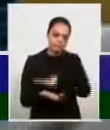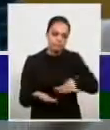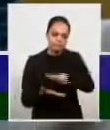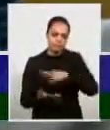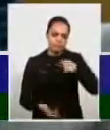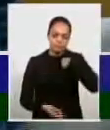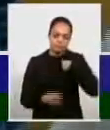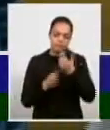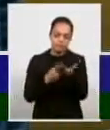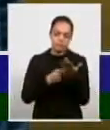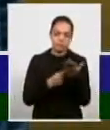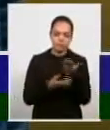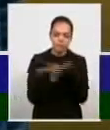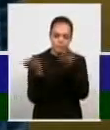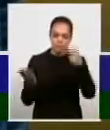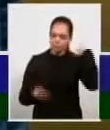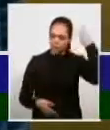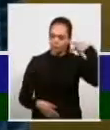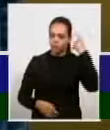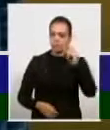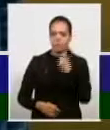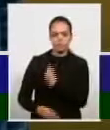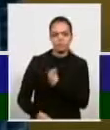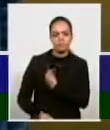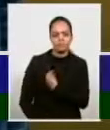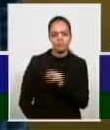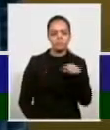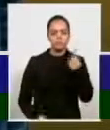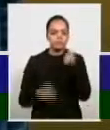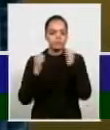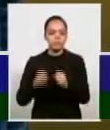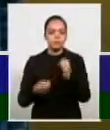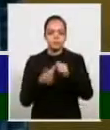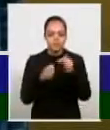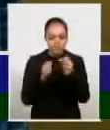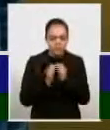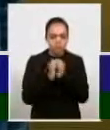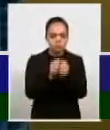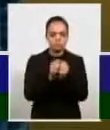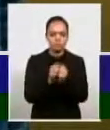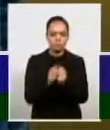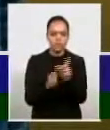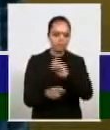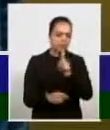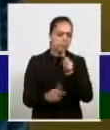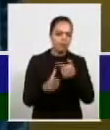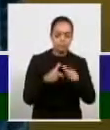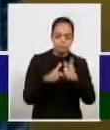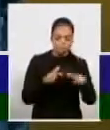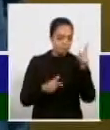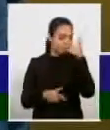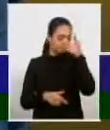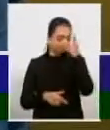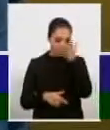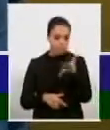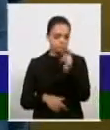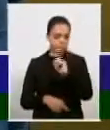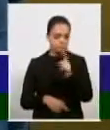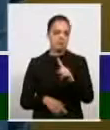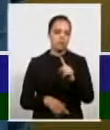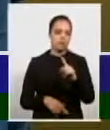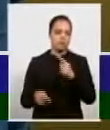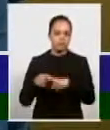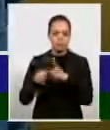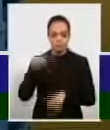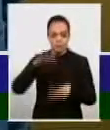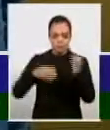Eu convido os vereadores a estar participando disso para que nós possamos fazer isso junto. Não é uma situação fácil, porque o Executivo às vezes